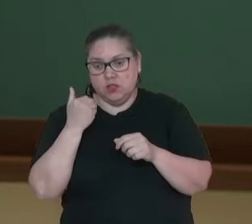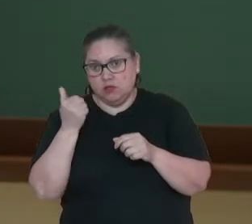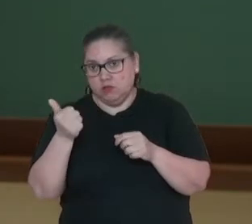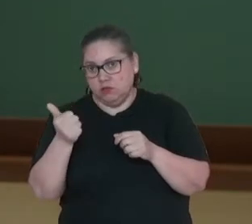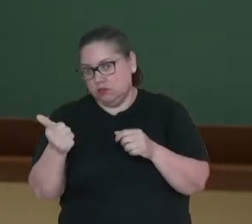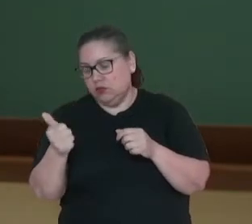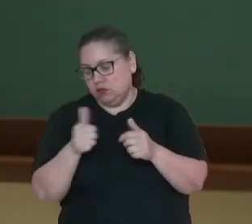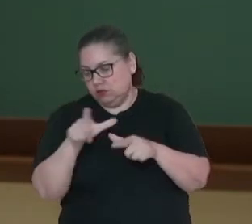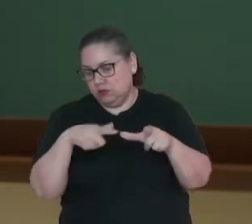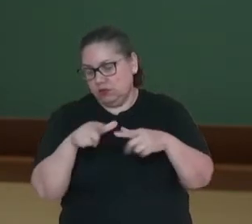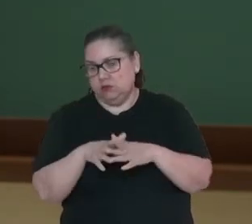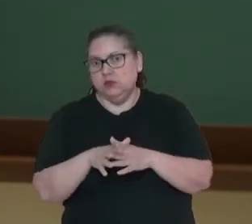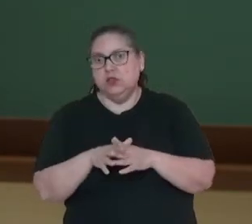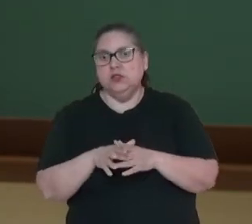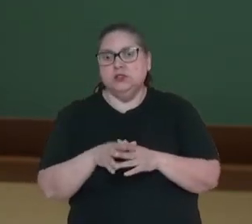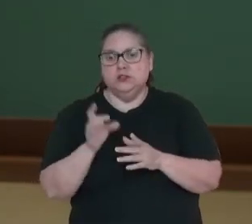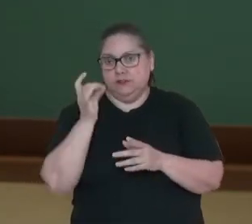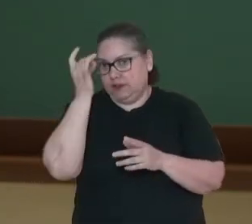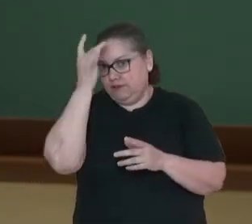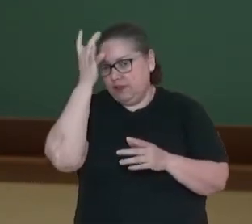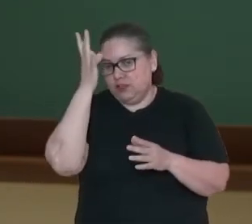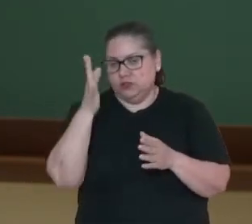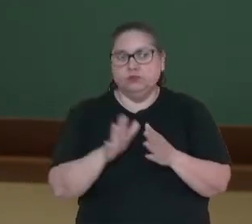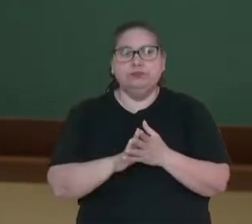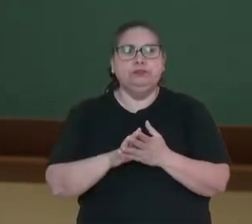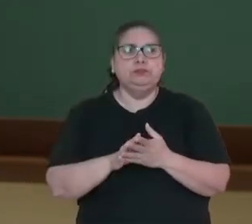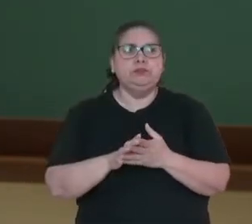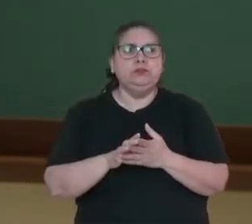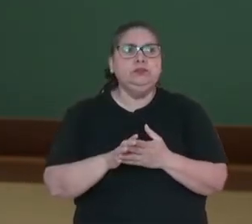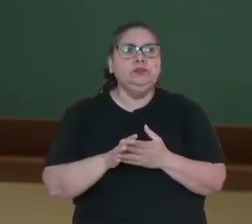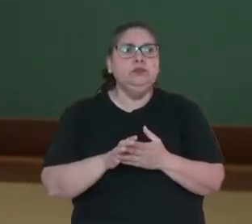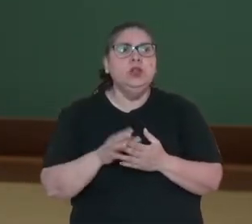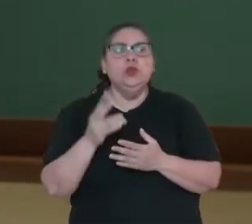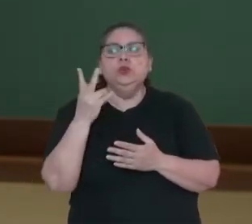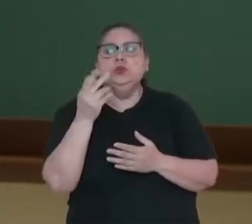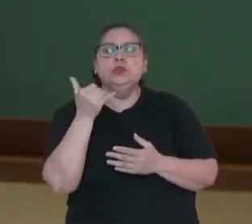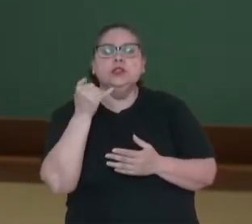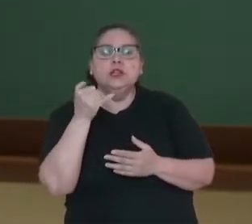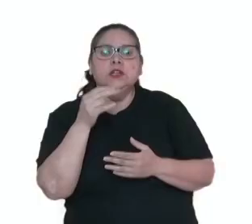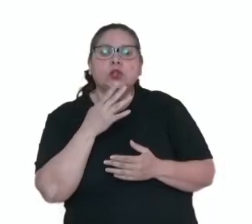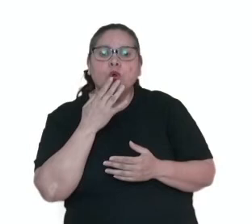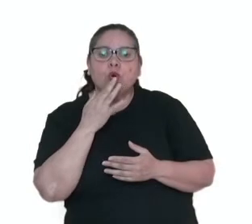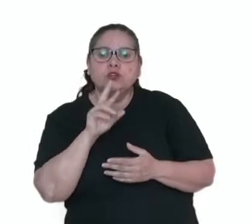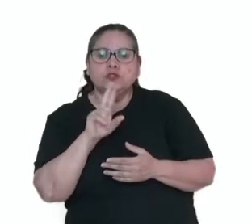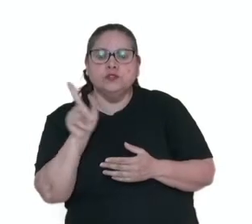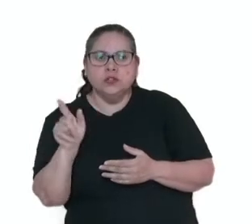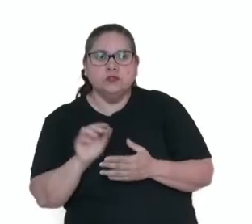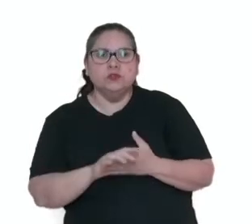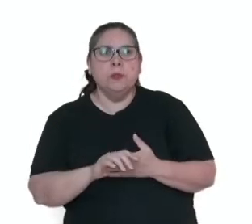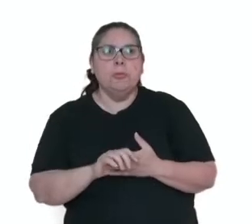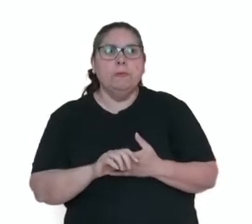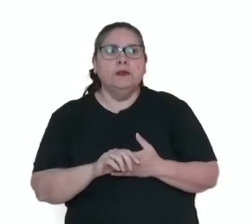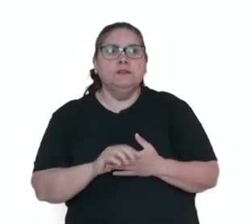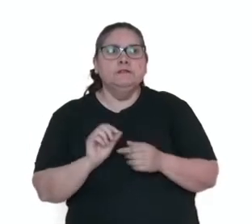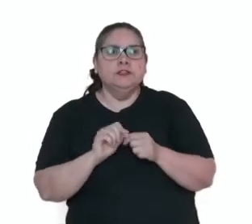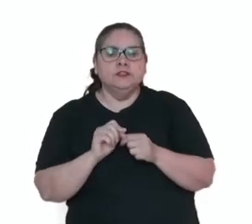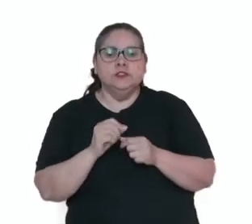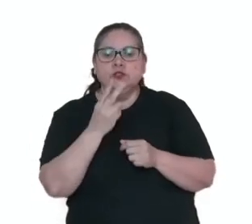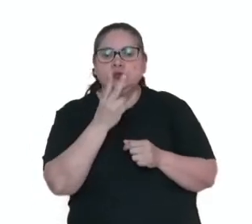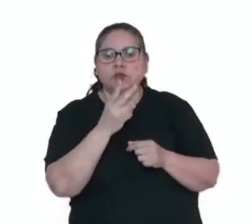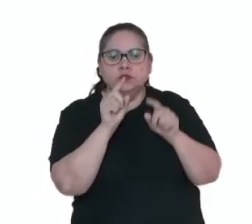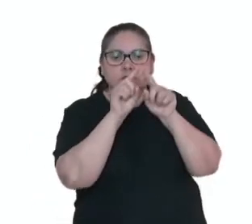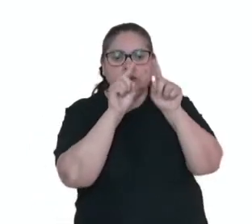melhora o teu trabalho, tá? Facilita o seu trabalho. 2 canetas de cores diferentes. Fazer